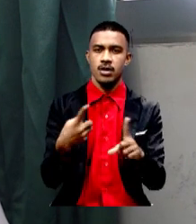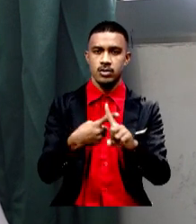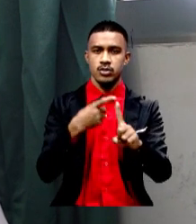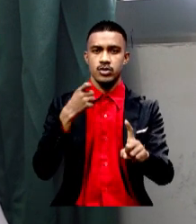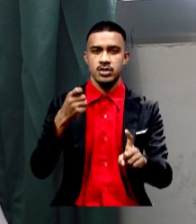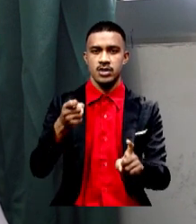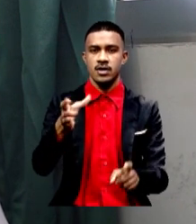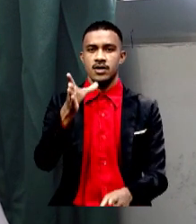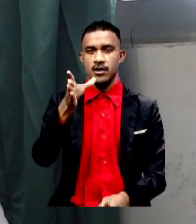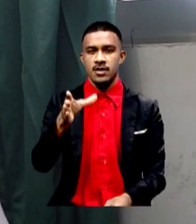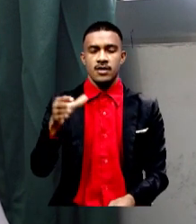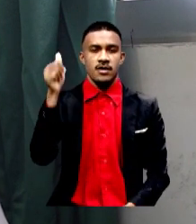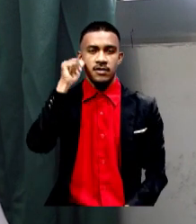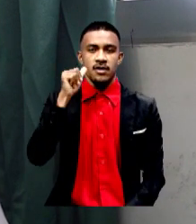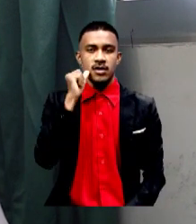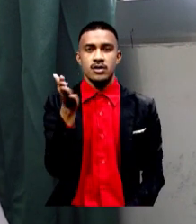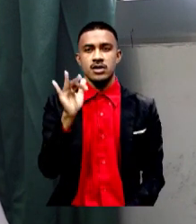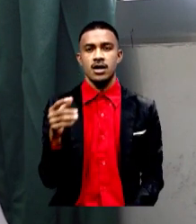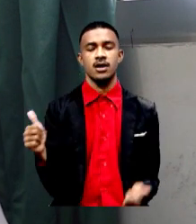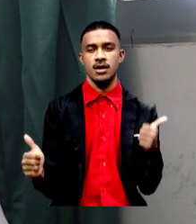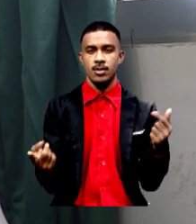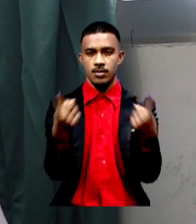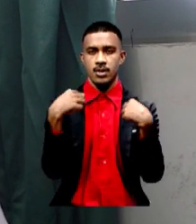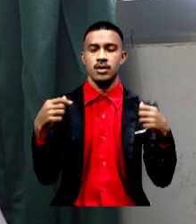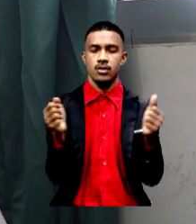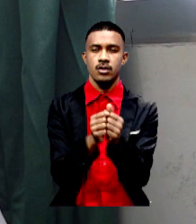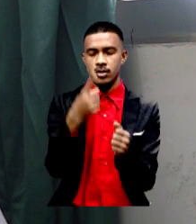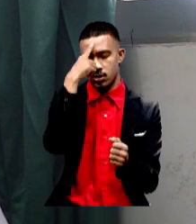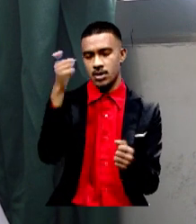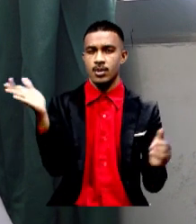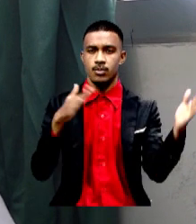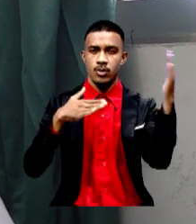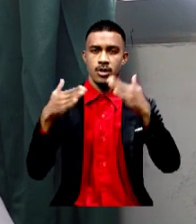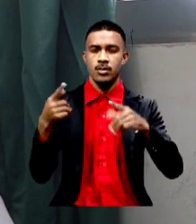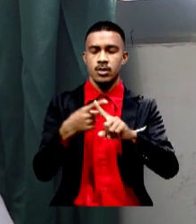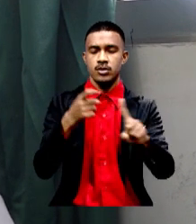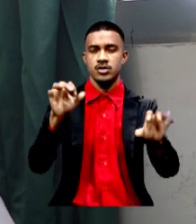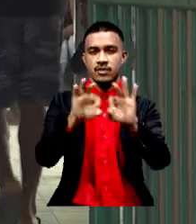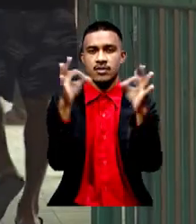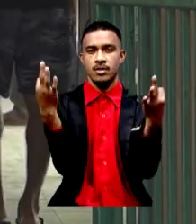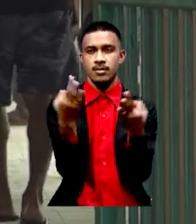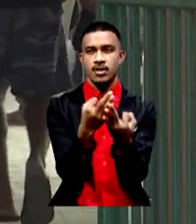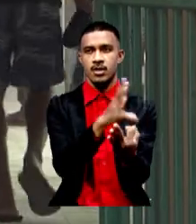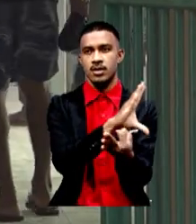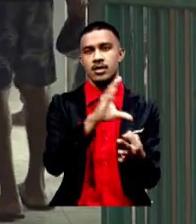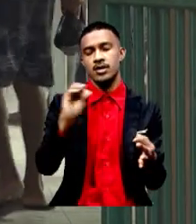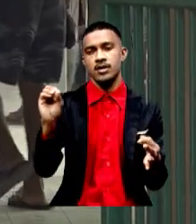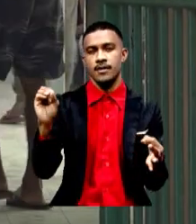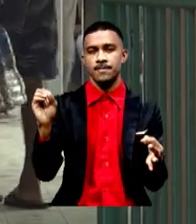sira tene feto nan sira ne bemaka mai ho tamba problema pressão husine família ou pressão